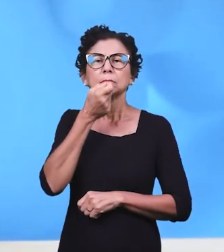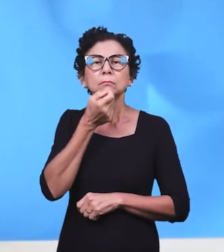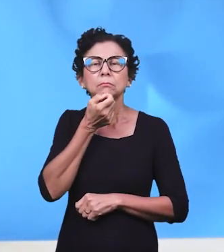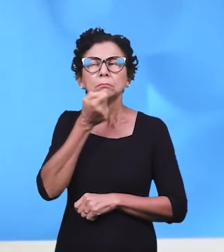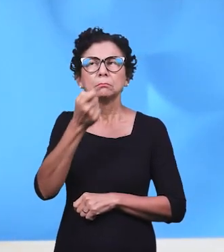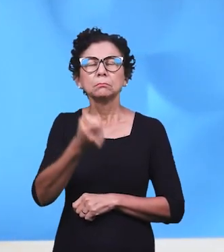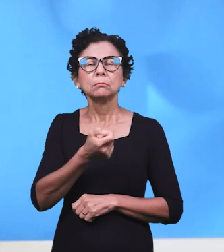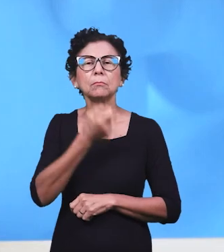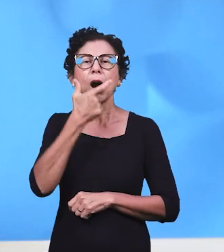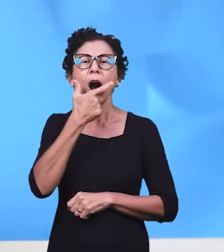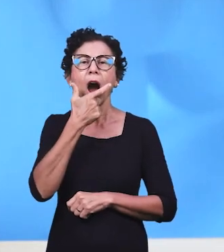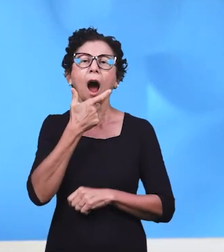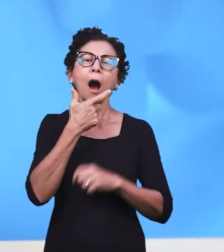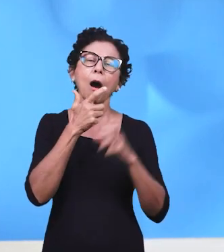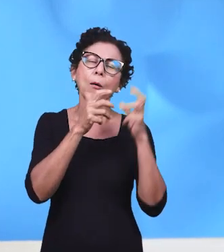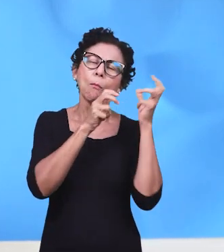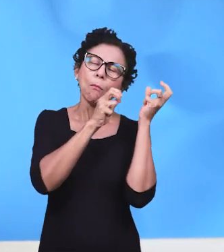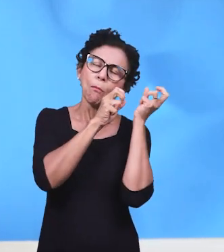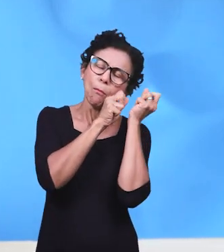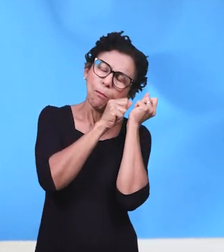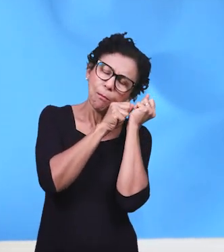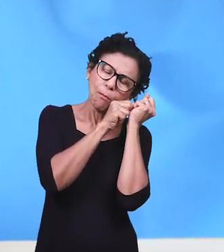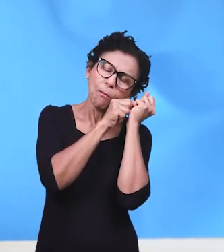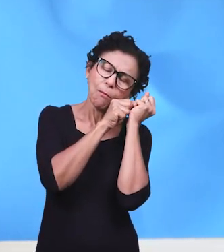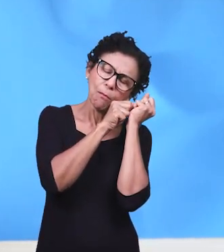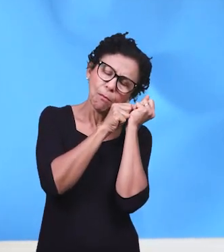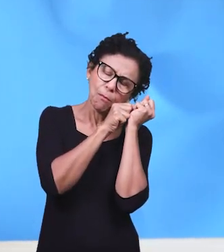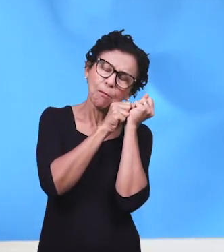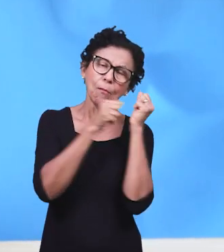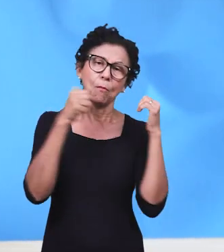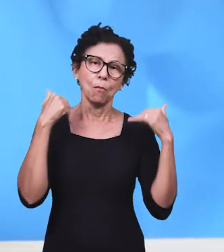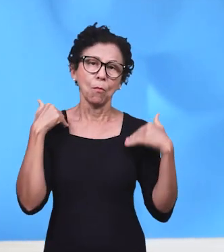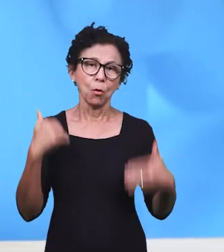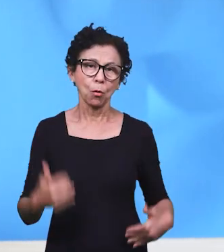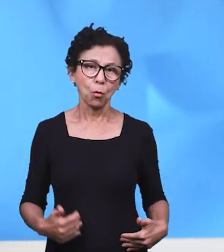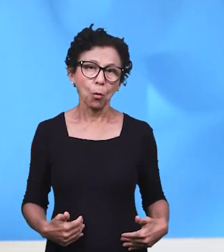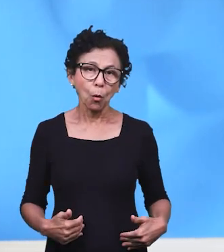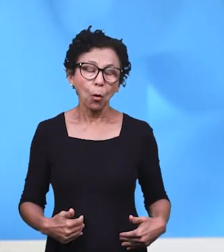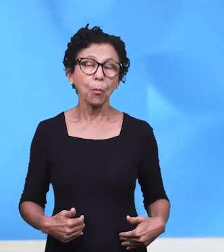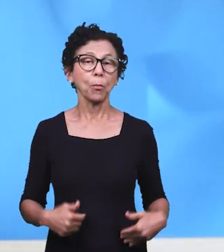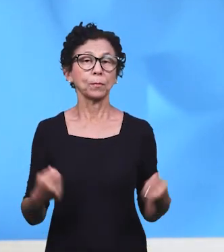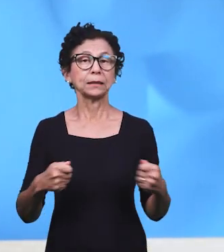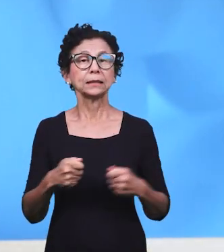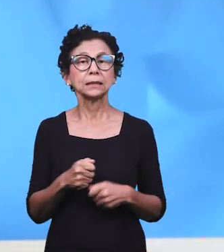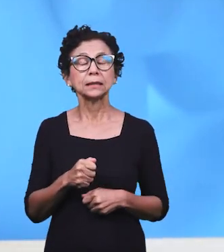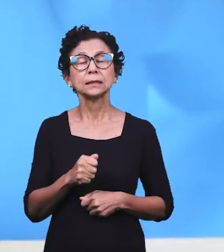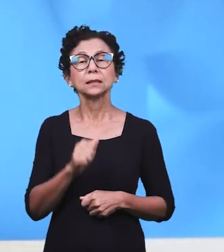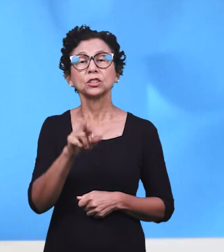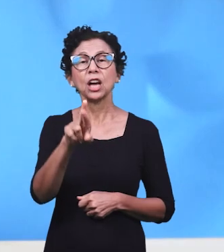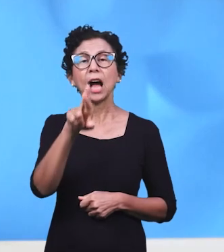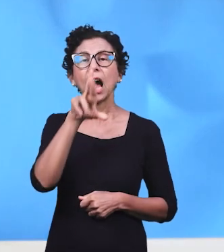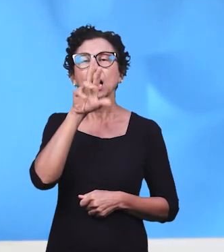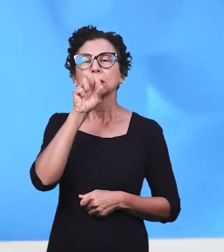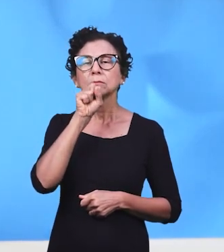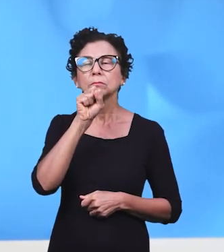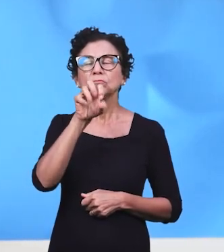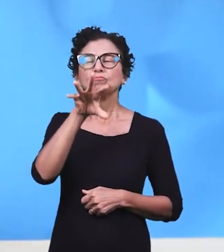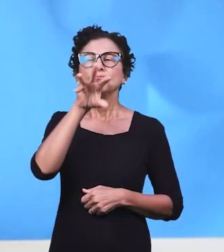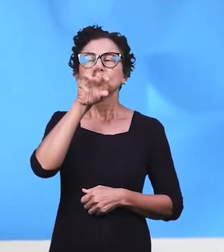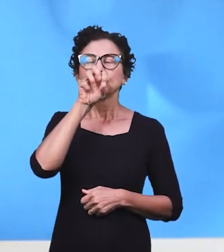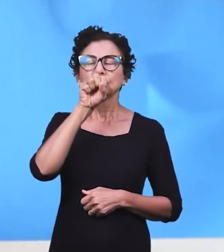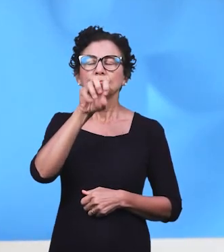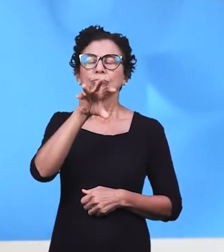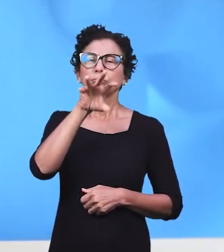boca durante o processo de sono, que é um processo que o corpo precisa respirar, a boca especialmente falando, né? É